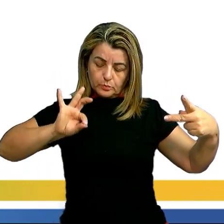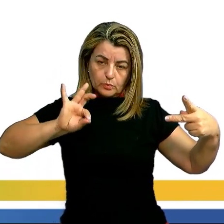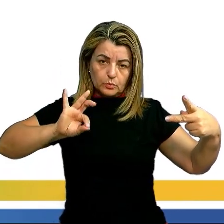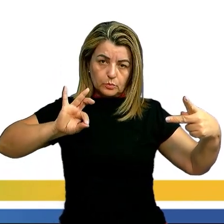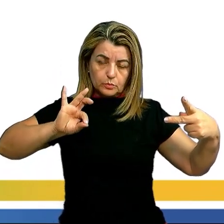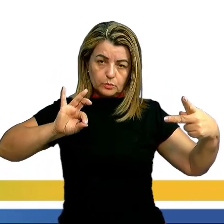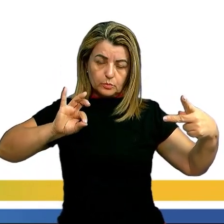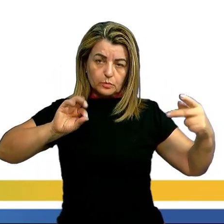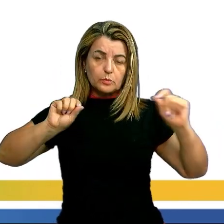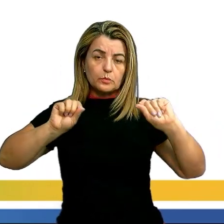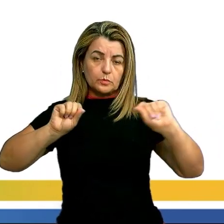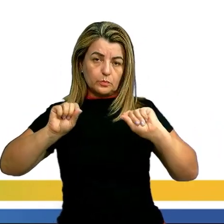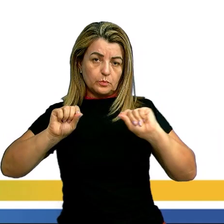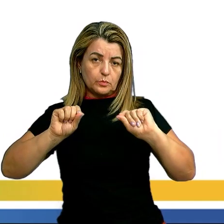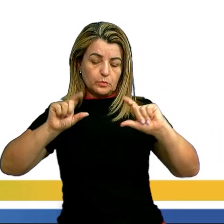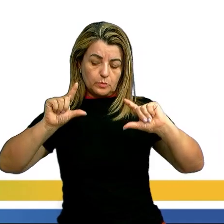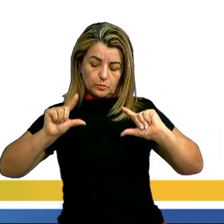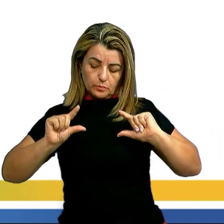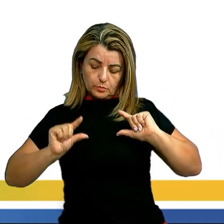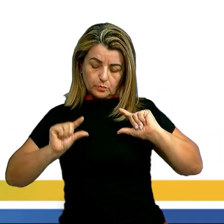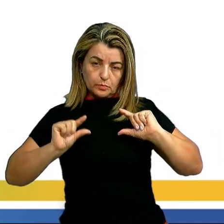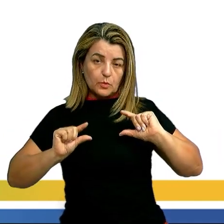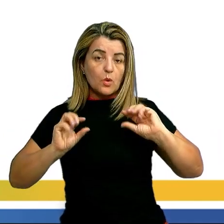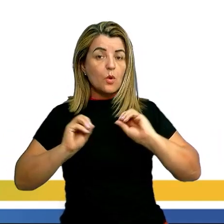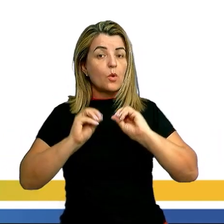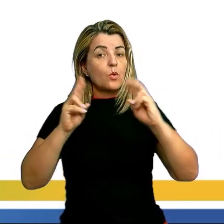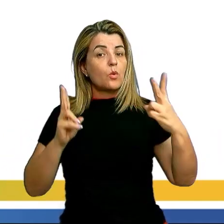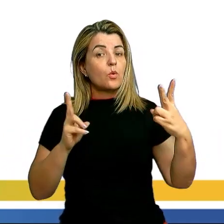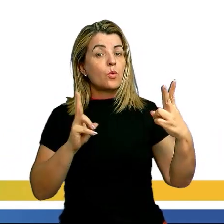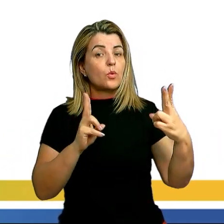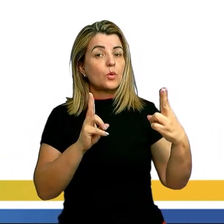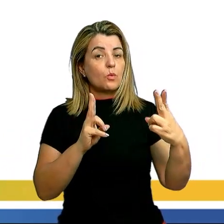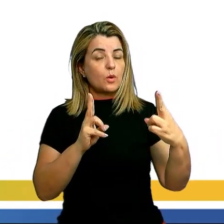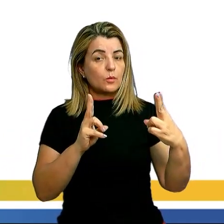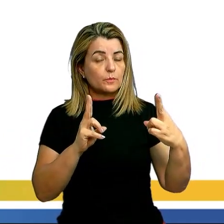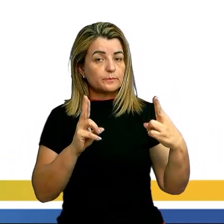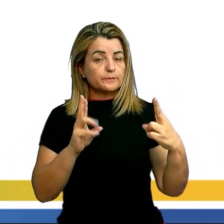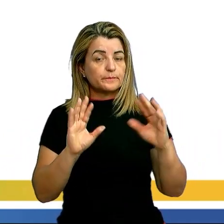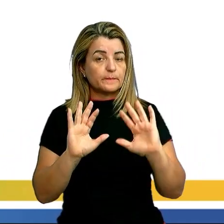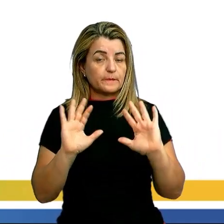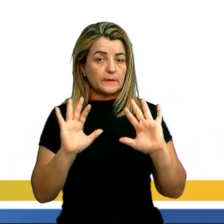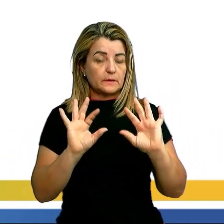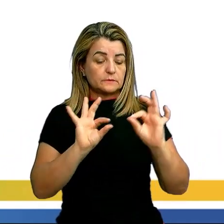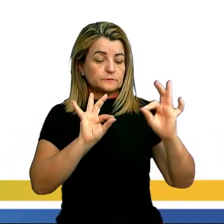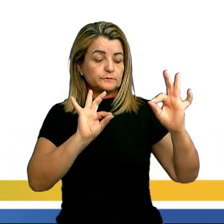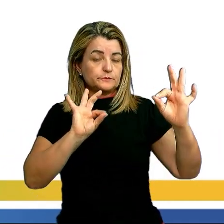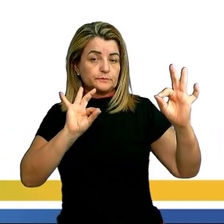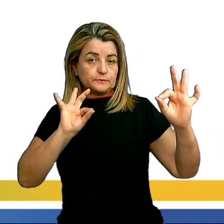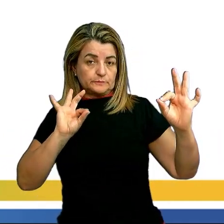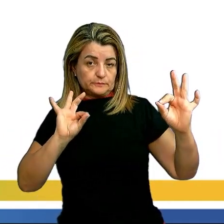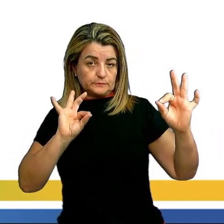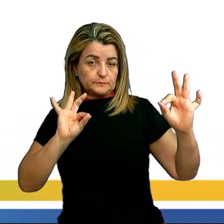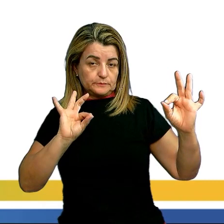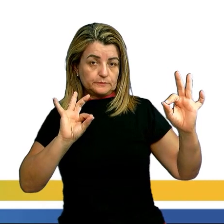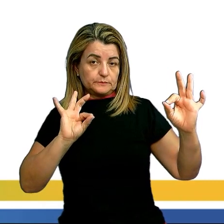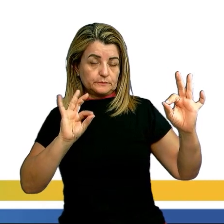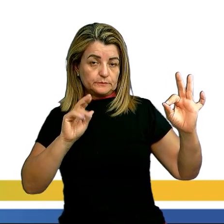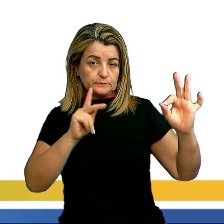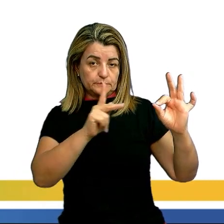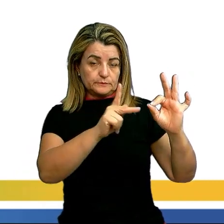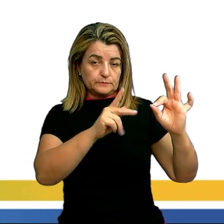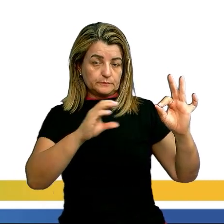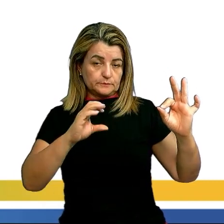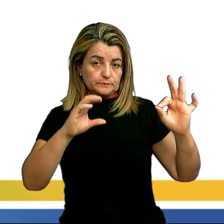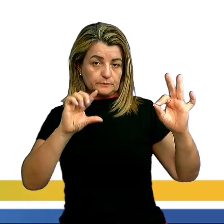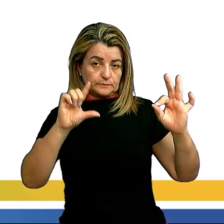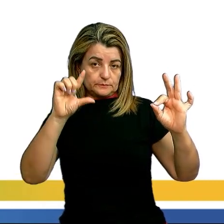circunferência deve ser menor ou igual ao raio. Ou seja, a distância de PC deve ser menor ou